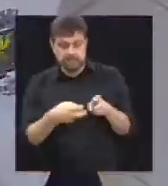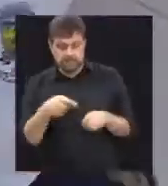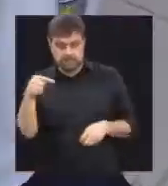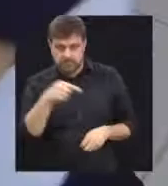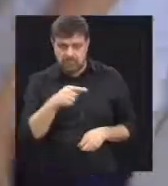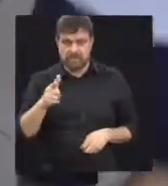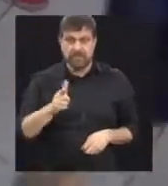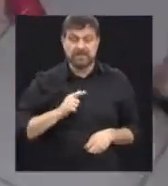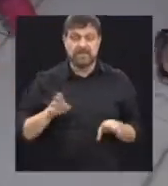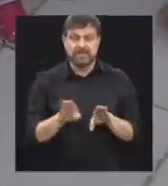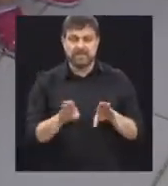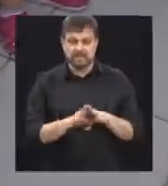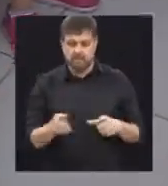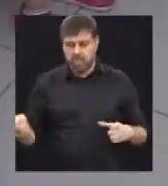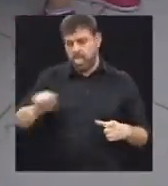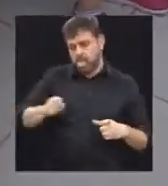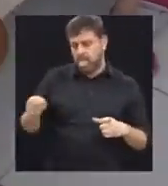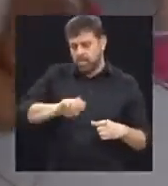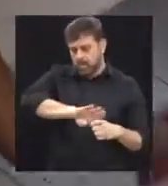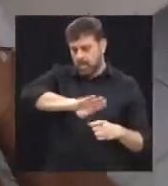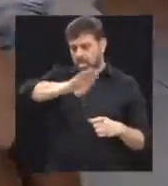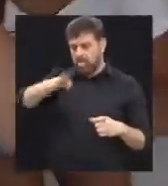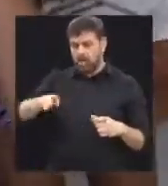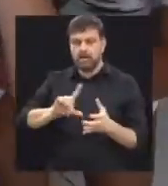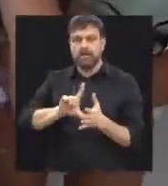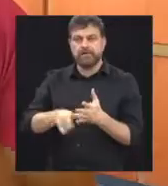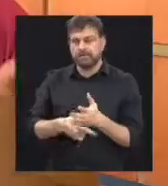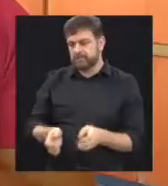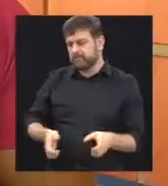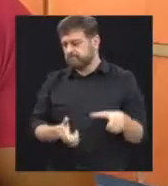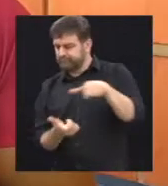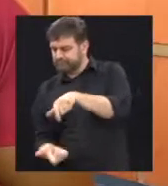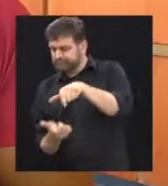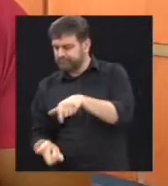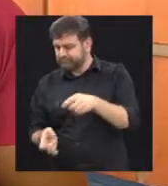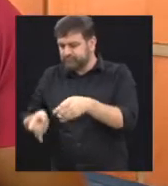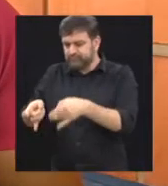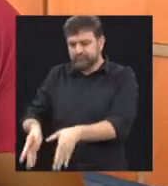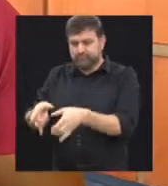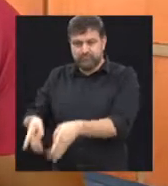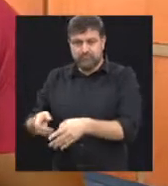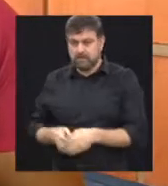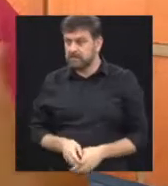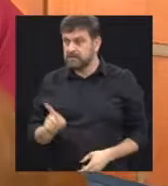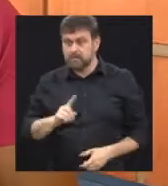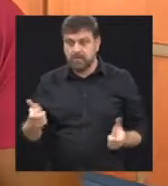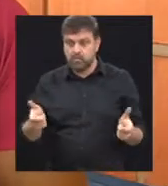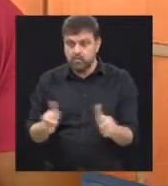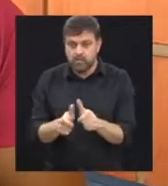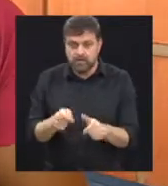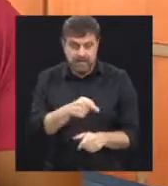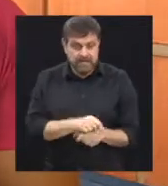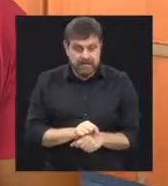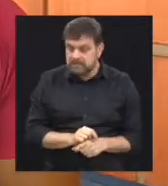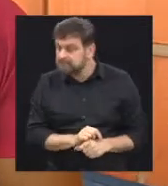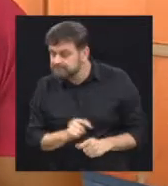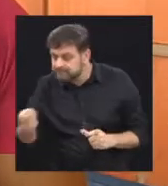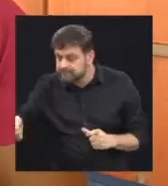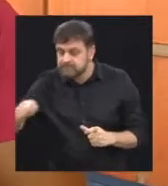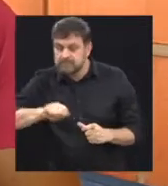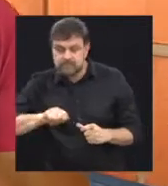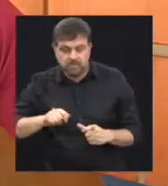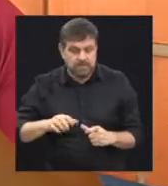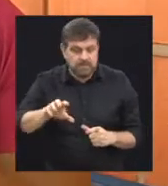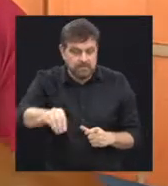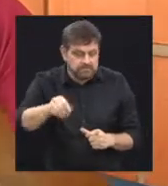está havendo diminuição no desperdício de alimentos. Diminuiu bem o desperdício, porque assim, é eles que escolhem o que eles vão comer.